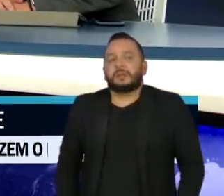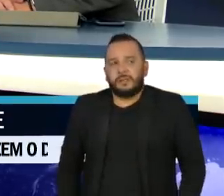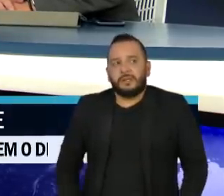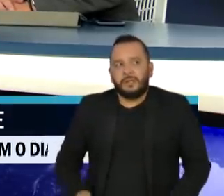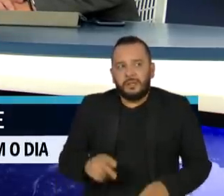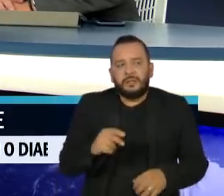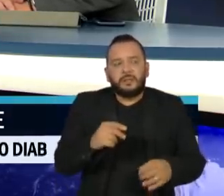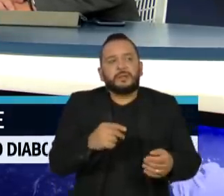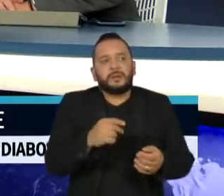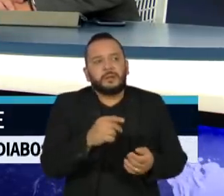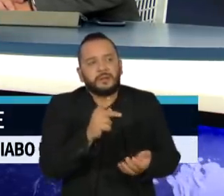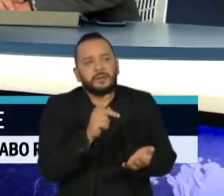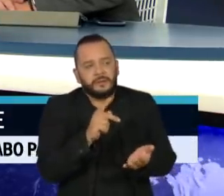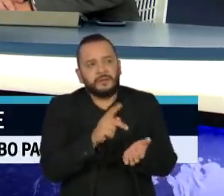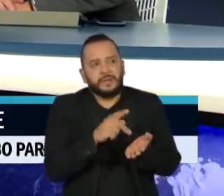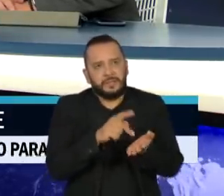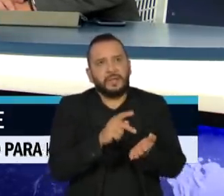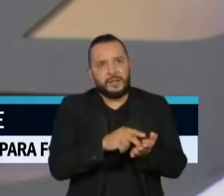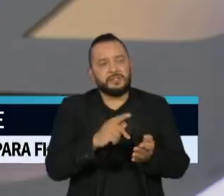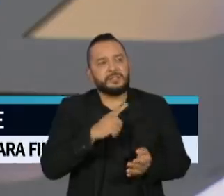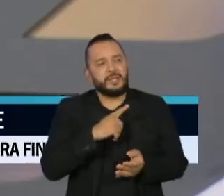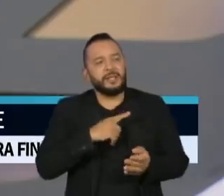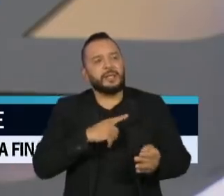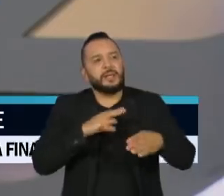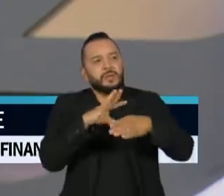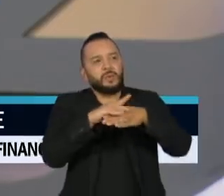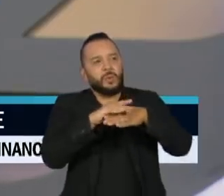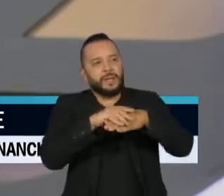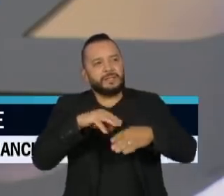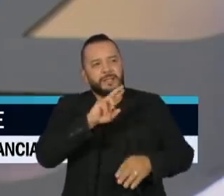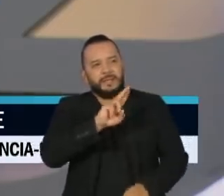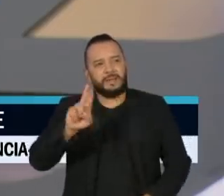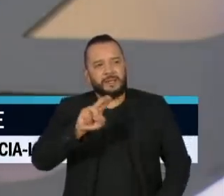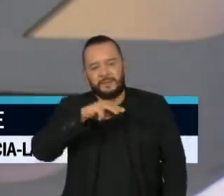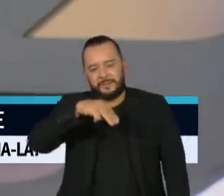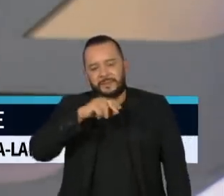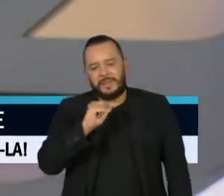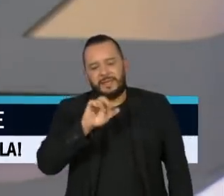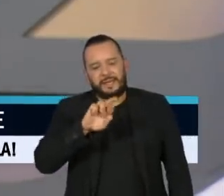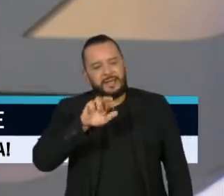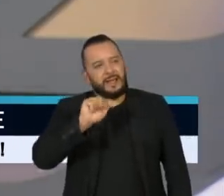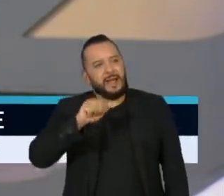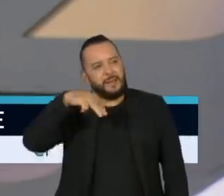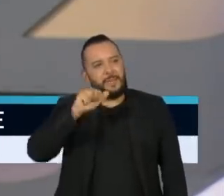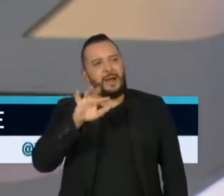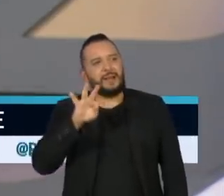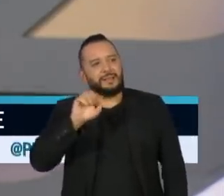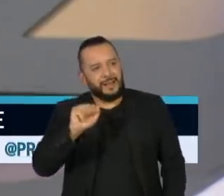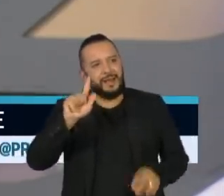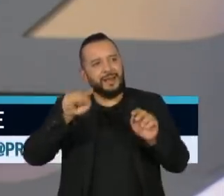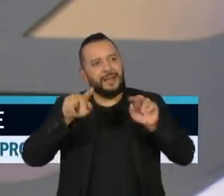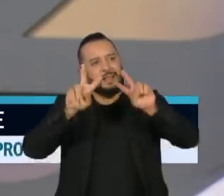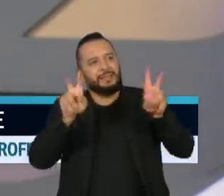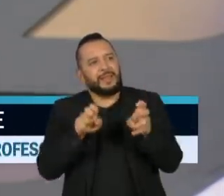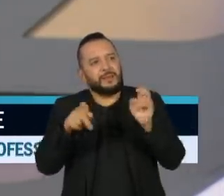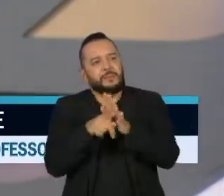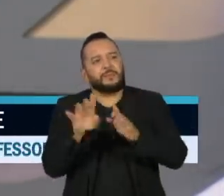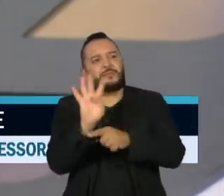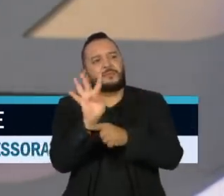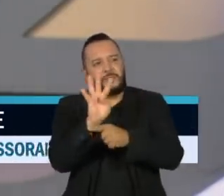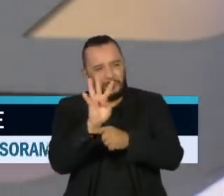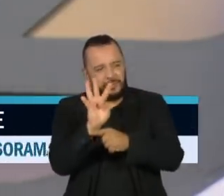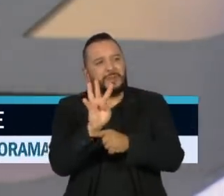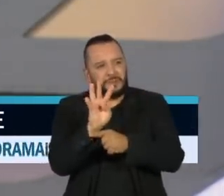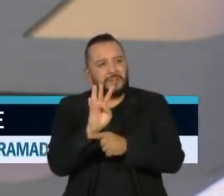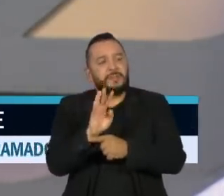de Minamata, ela foi tema de um filme que foi lançado no começo do ano, muito bom, por sinal. E ela faz parte das